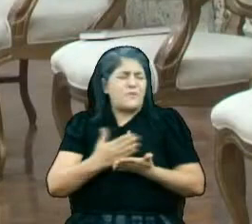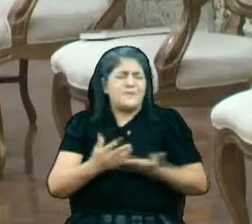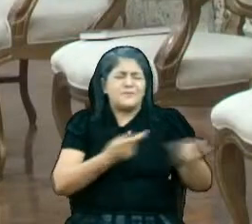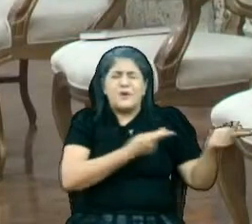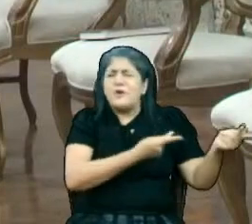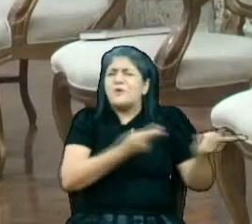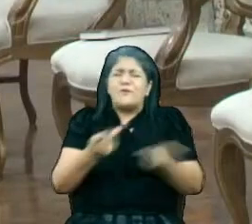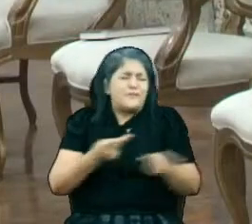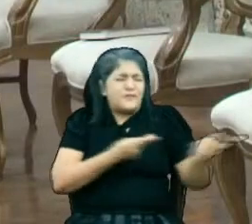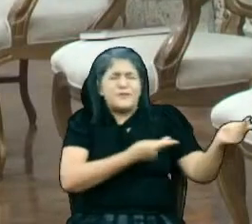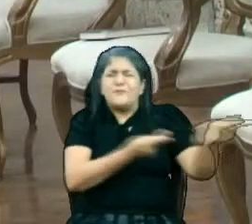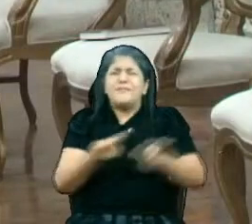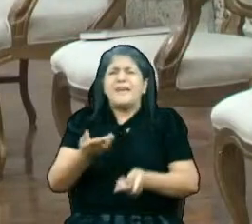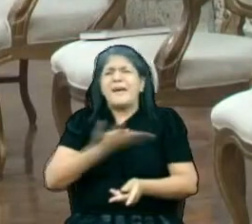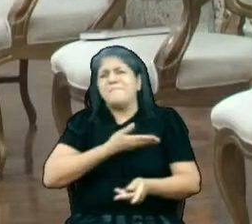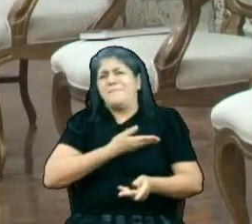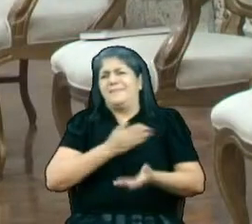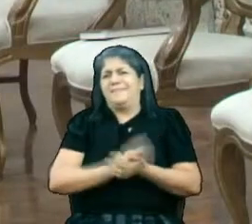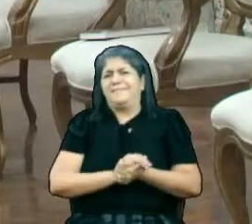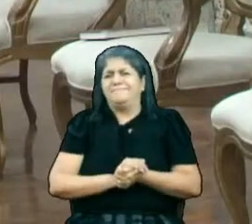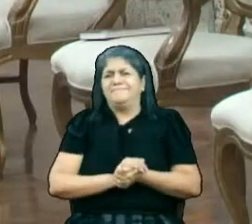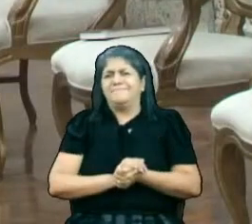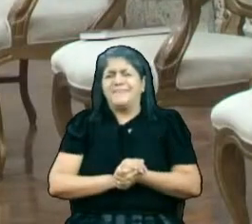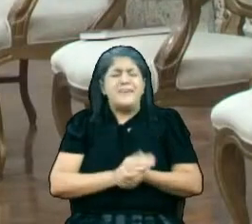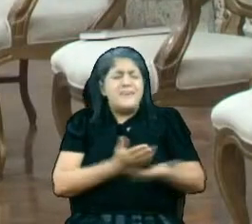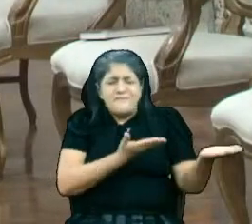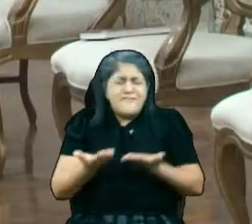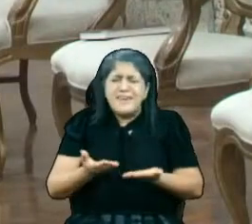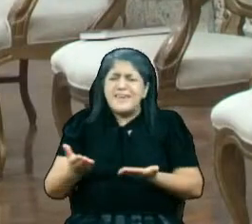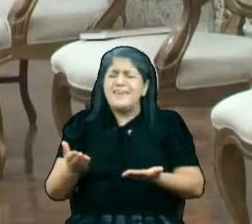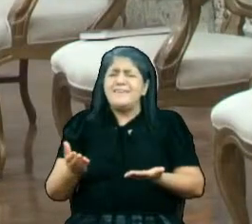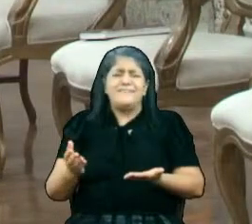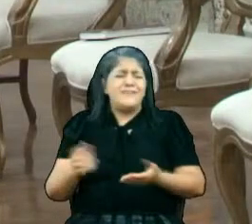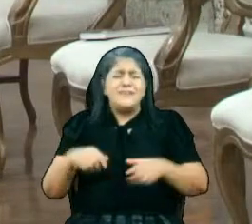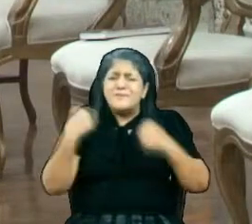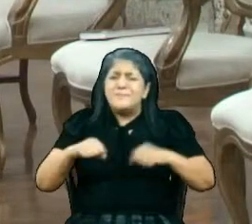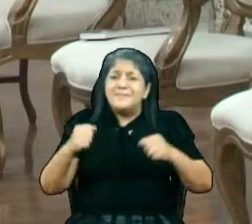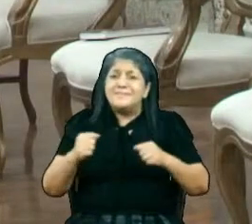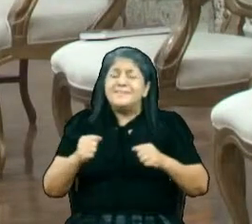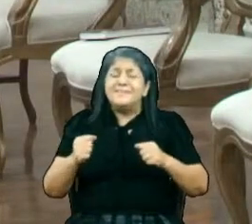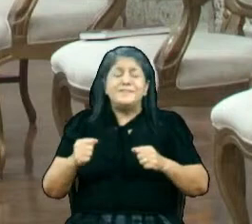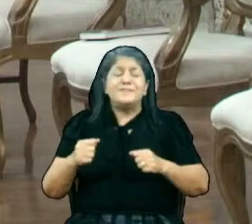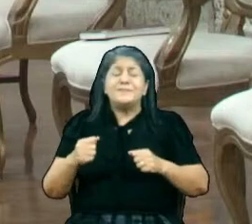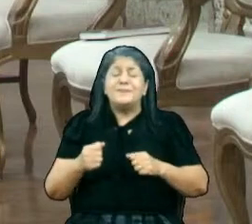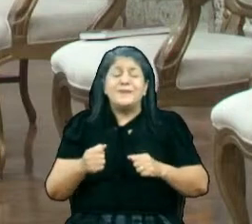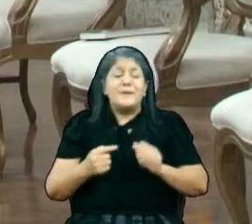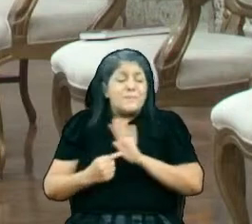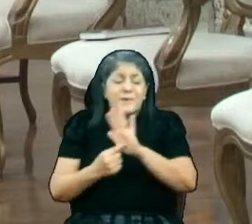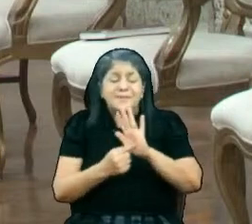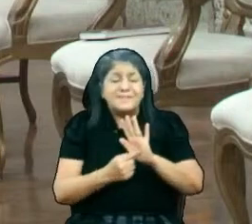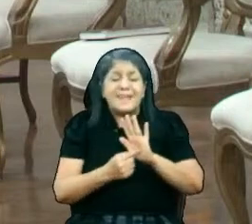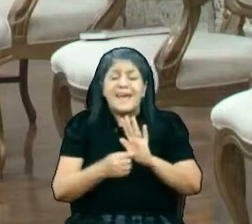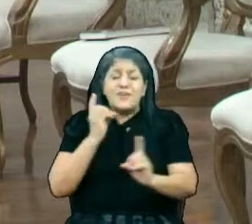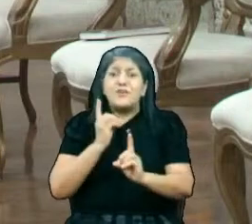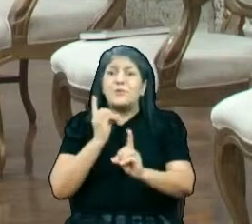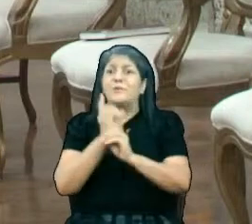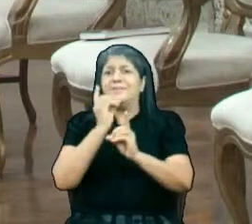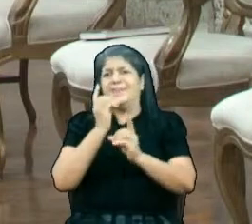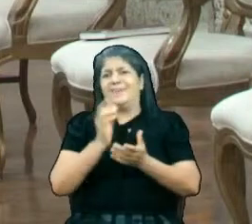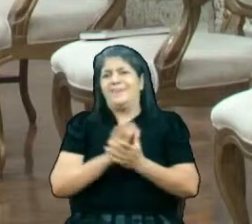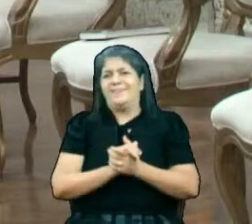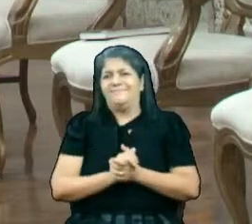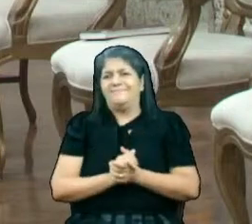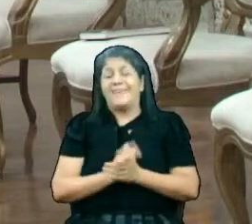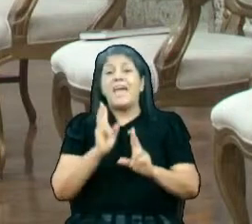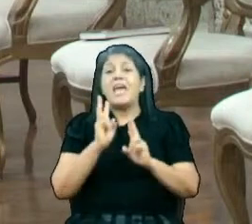terra eles não podem ofuscar a nossa fé em Deus não pode ofuscar a nossa fé em